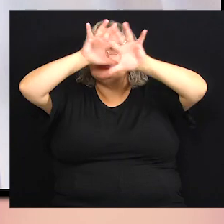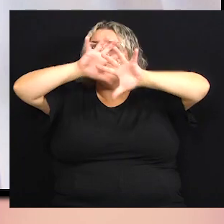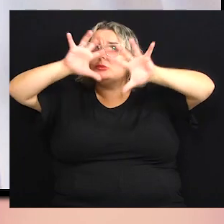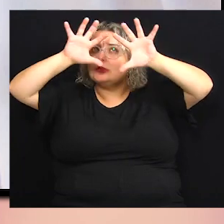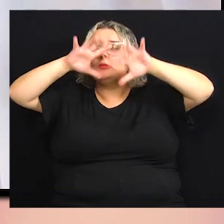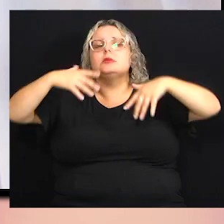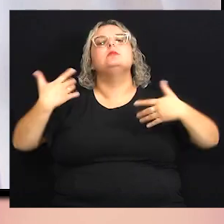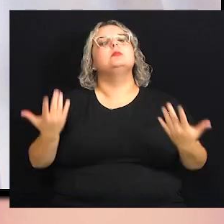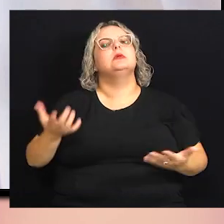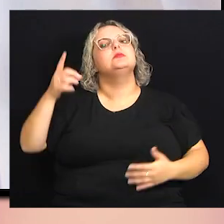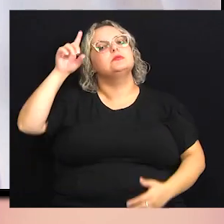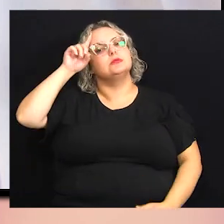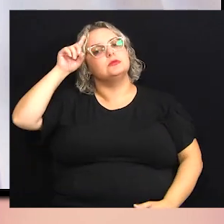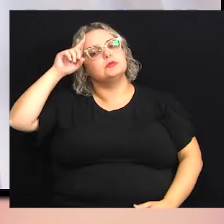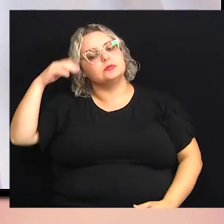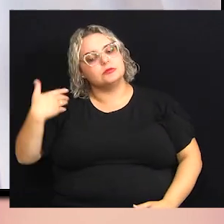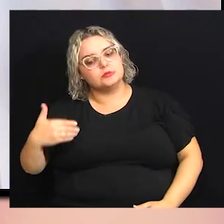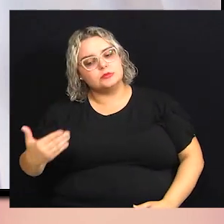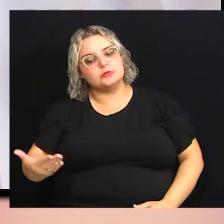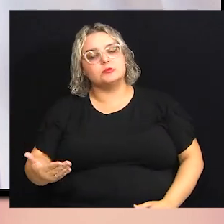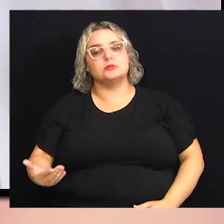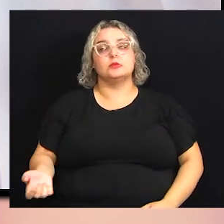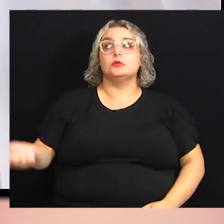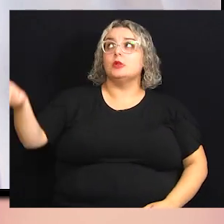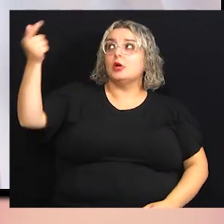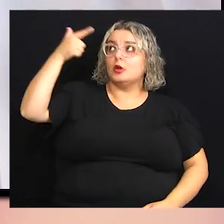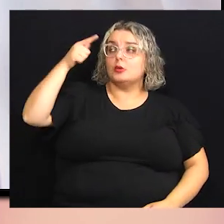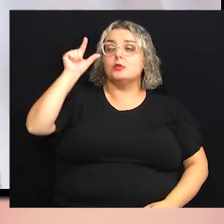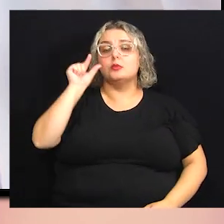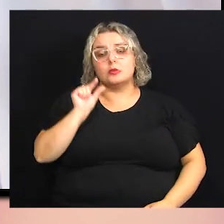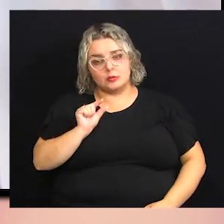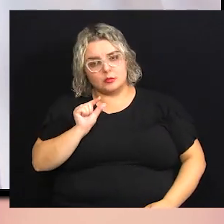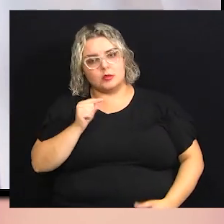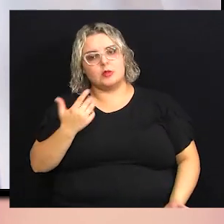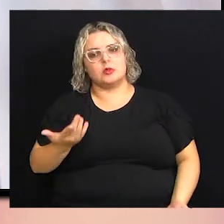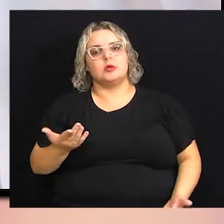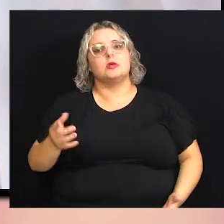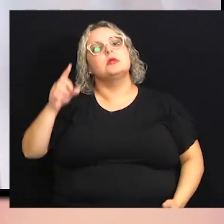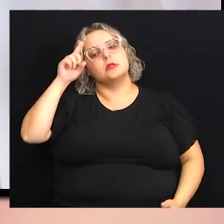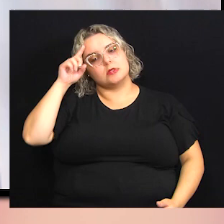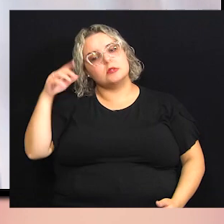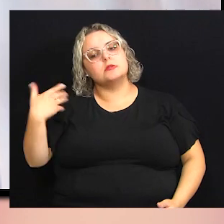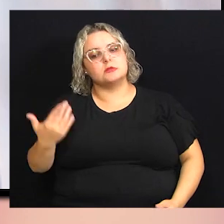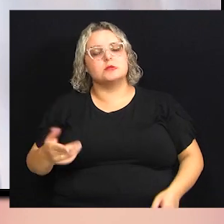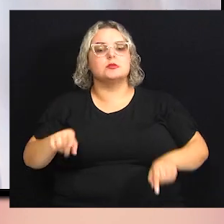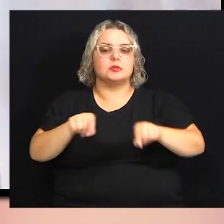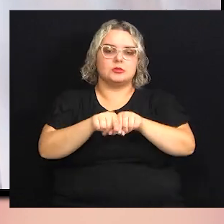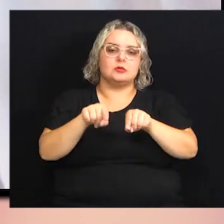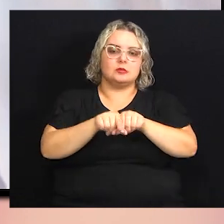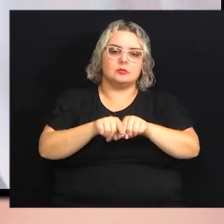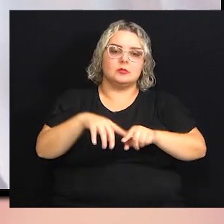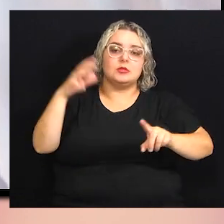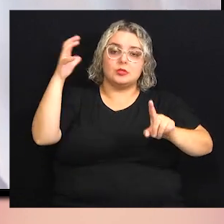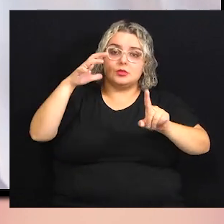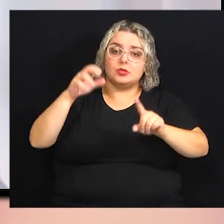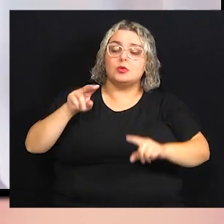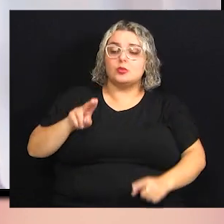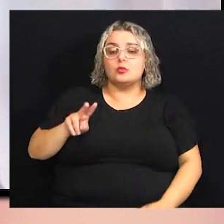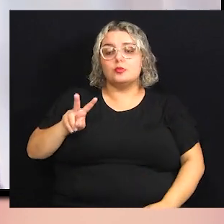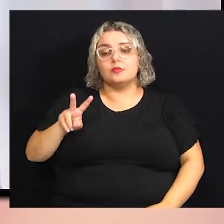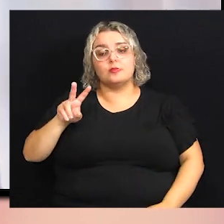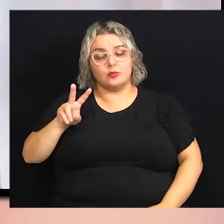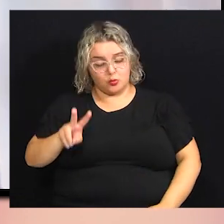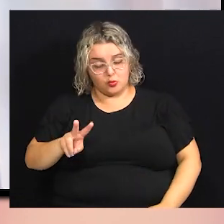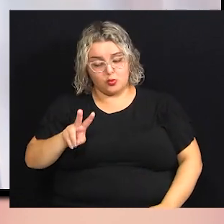dias nublados, mesmo nos dias que aparentemente a exposição ao sol é pequena, nesses dias a gente também está exposto aos